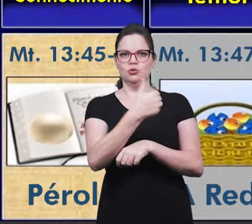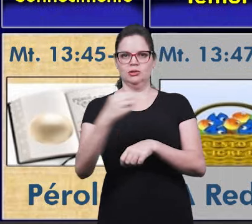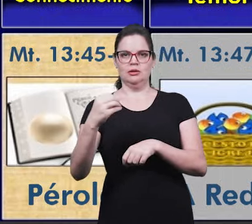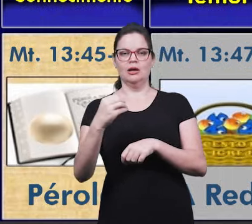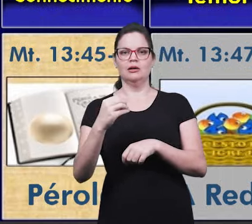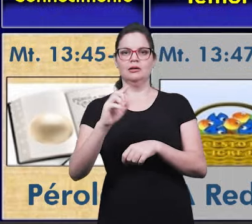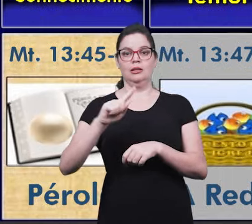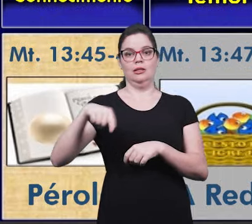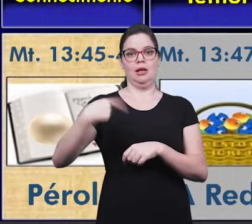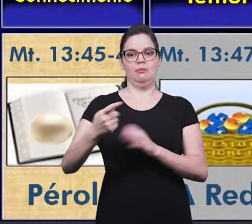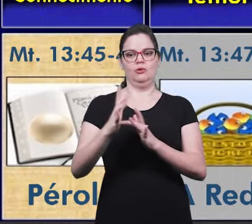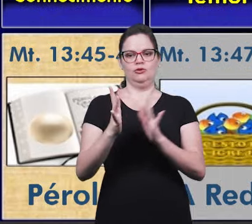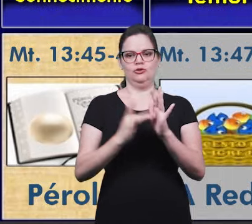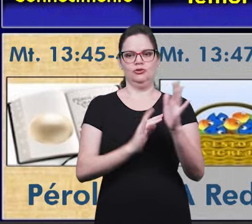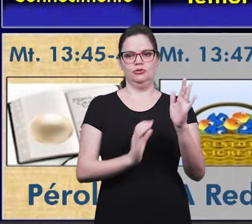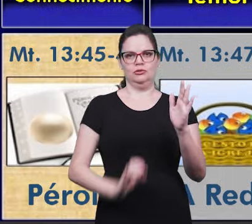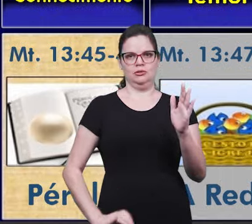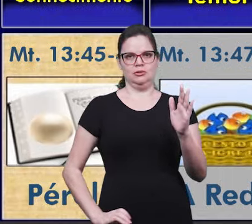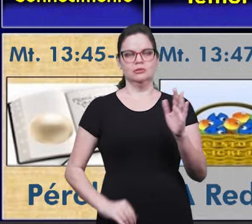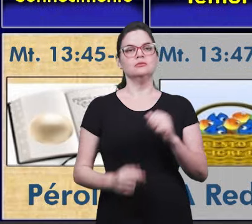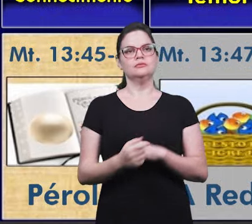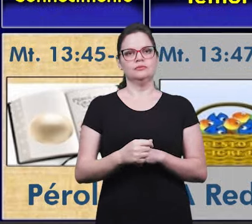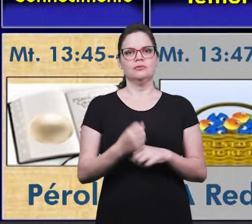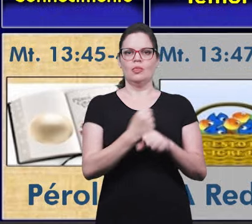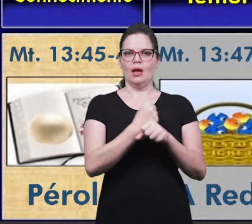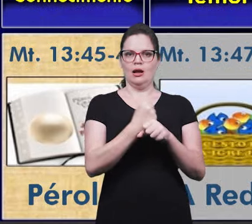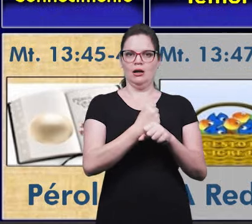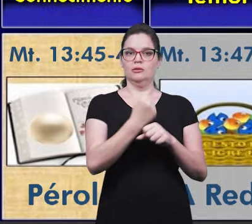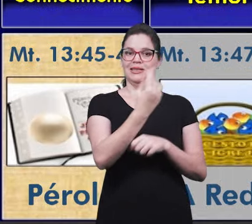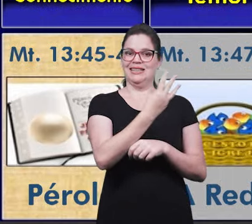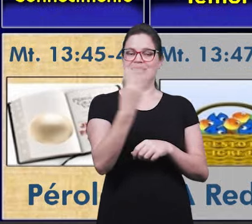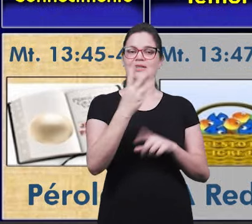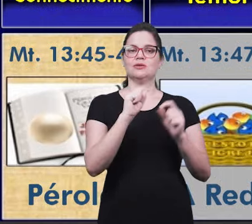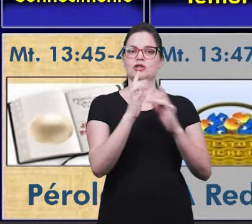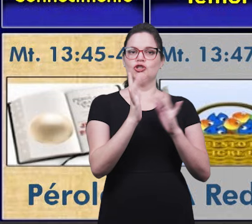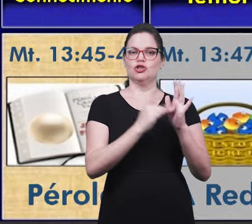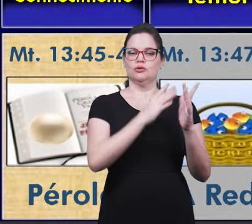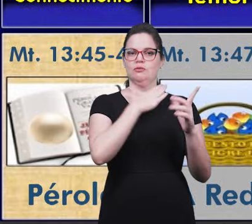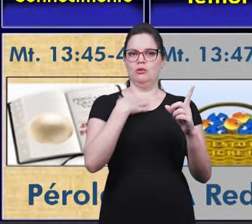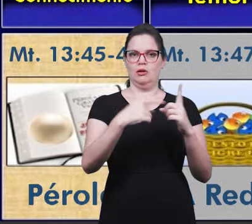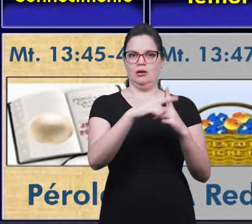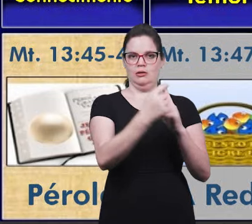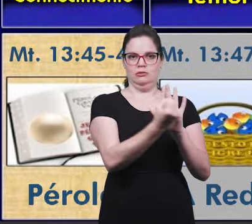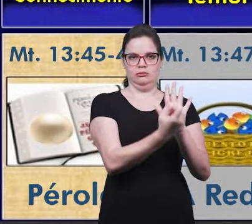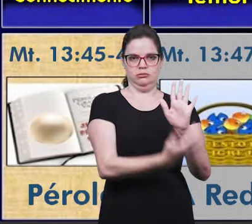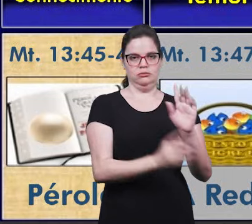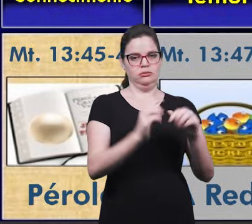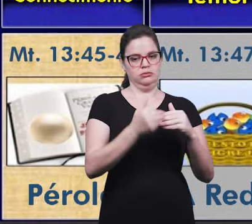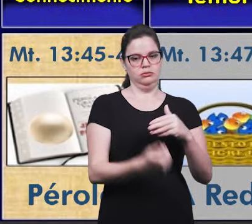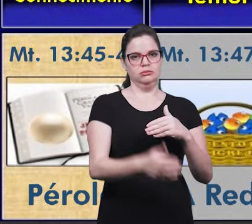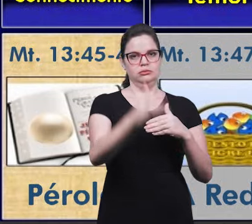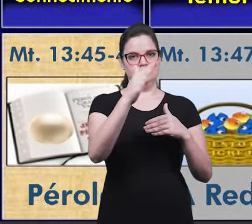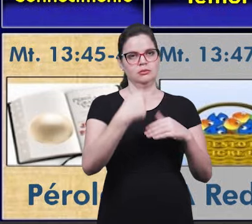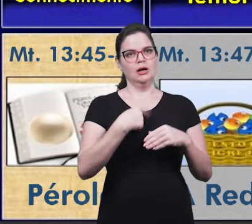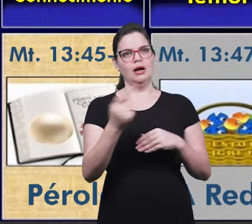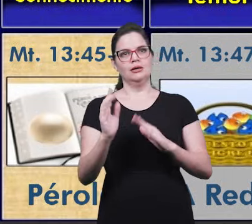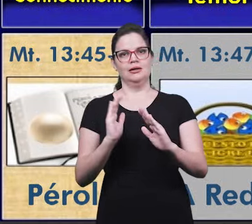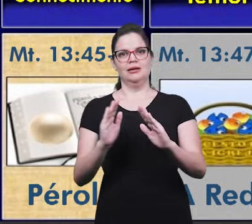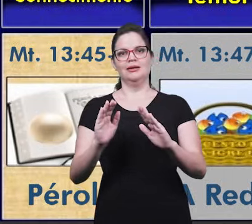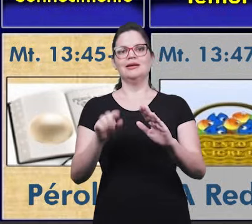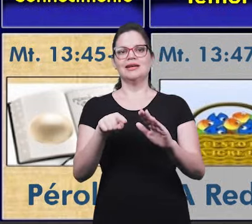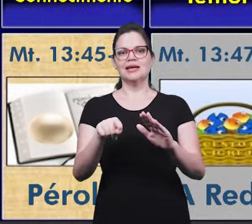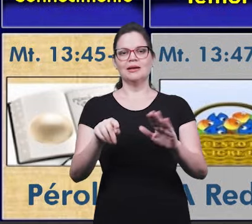Cristo. Ano 33, que foi da morte do Senhor Jesus. Do sacrifício do Senhor Jesus na cruz do Calvário. Depois a gente tem a igreja de Esmirna, do ano 100